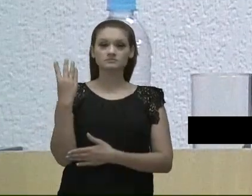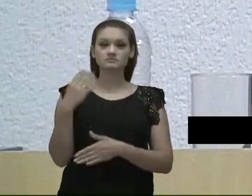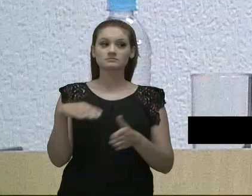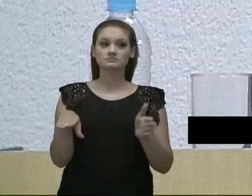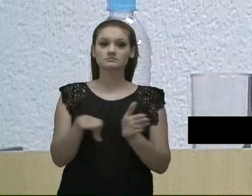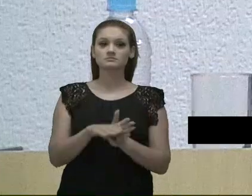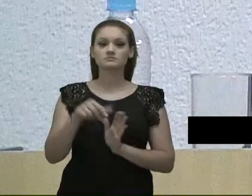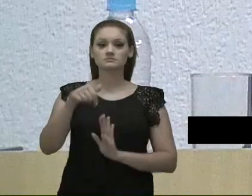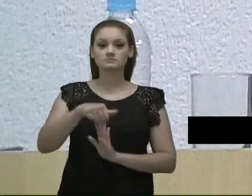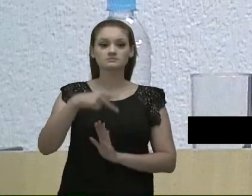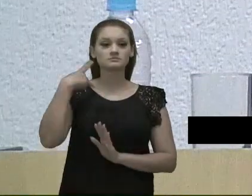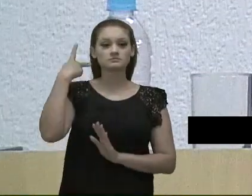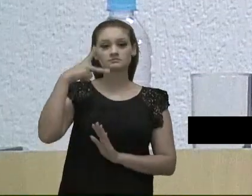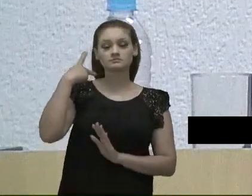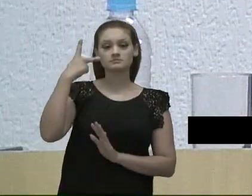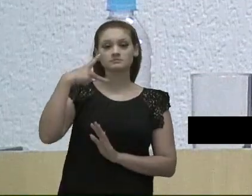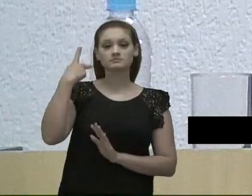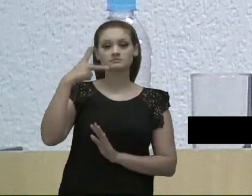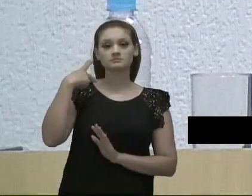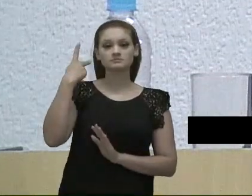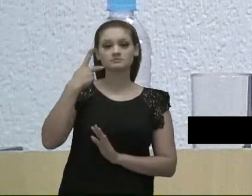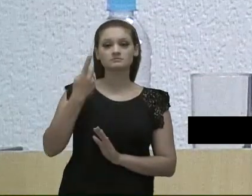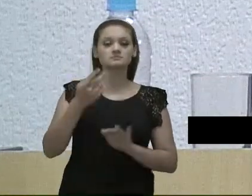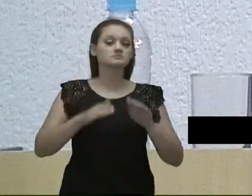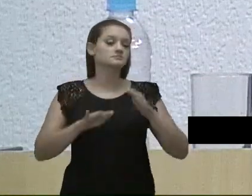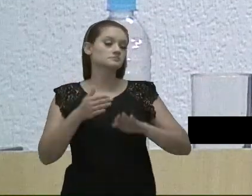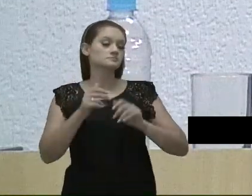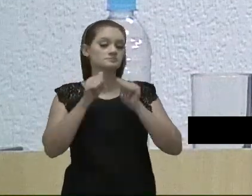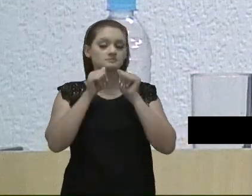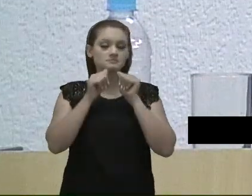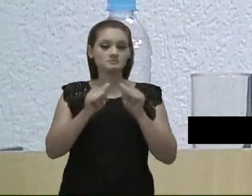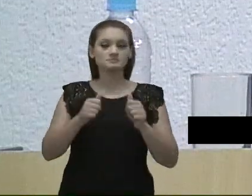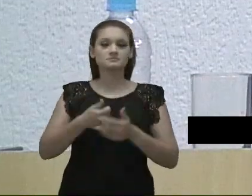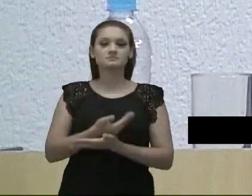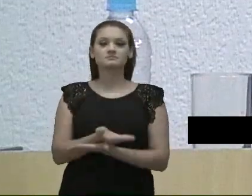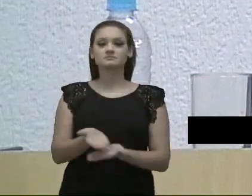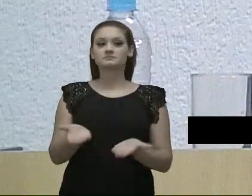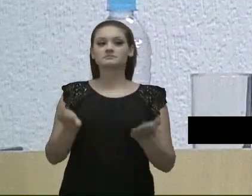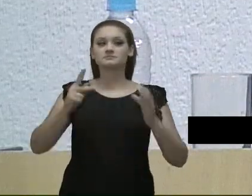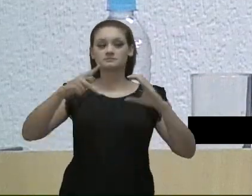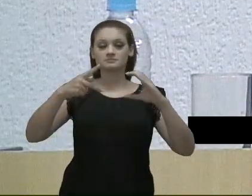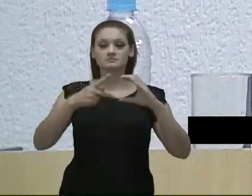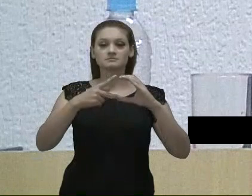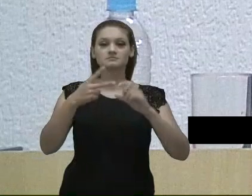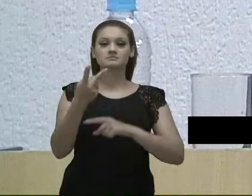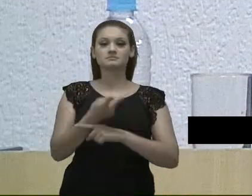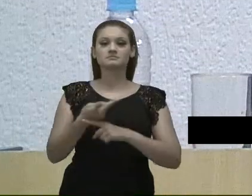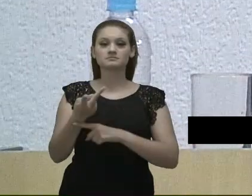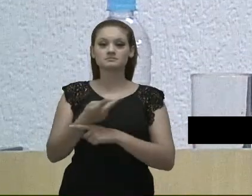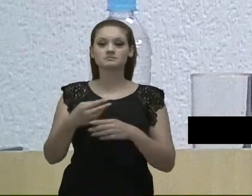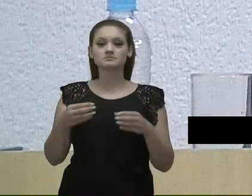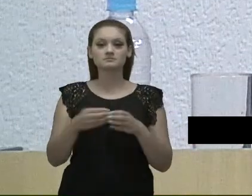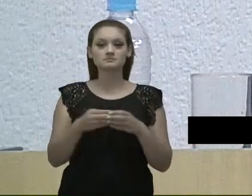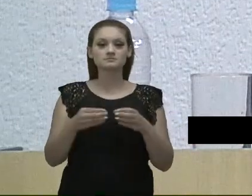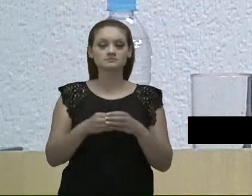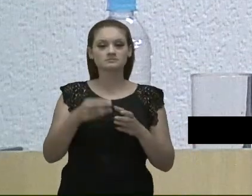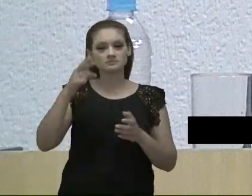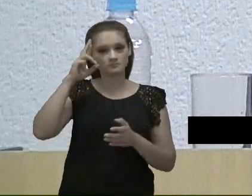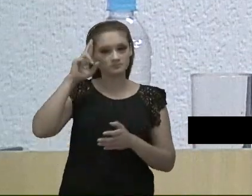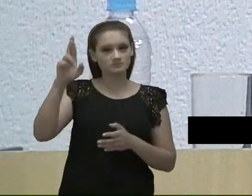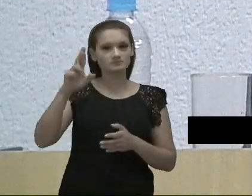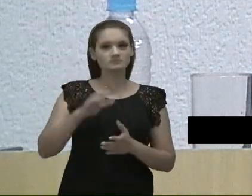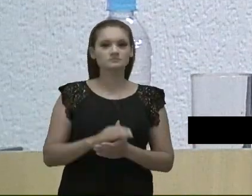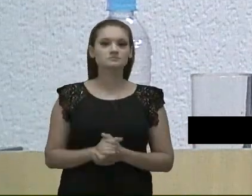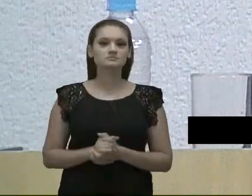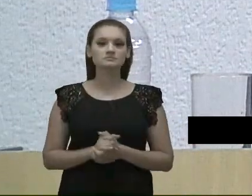esse vereador que alguns assessores aqui da Câmara Municipal procuraram a equipe da senhora, ou procuraram a